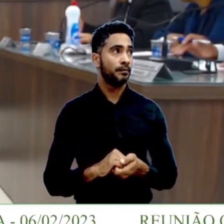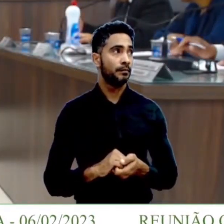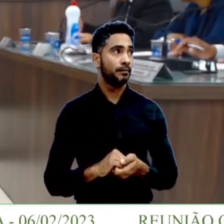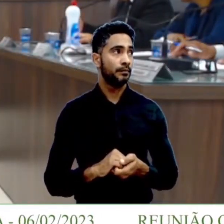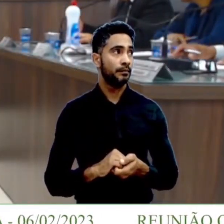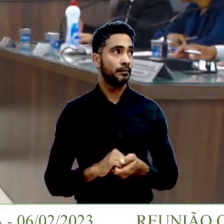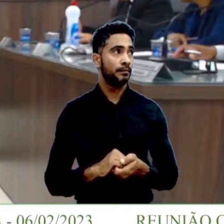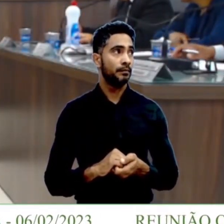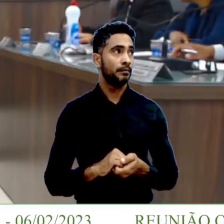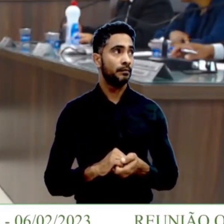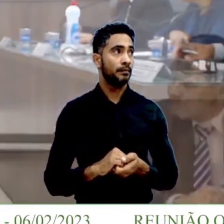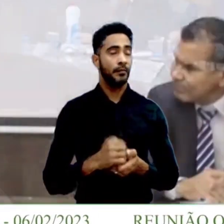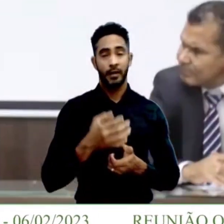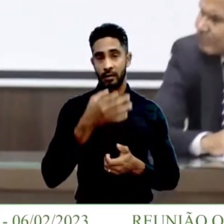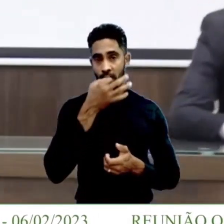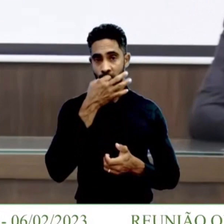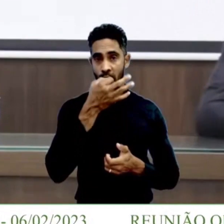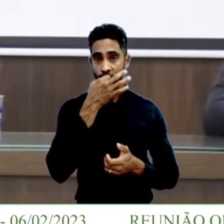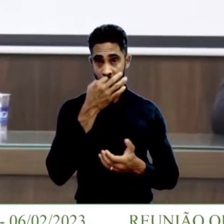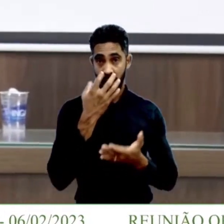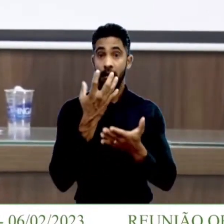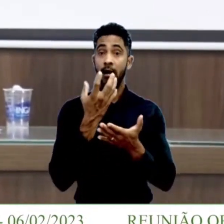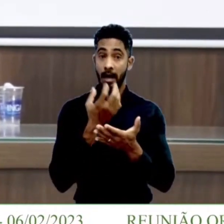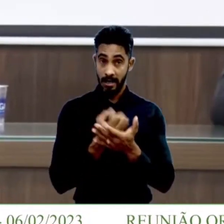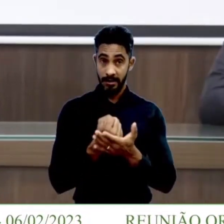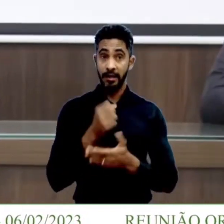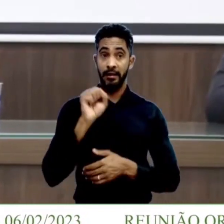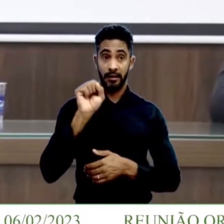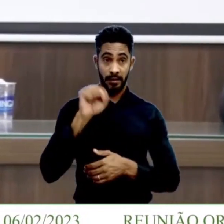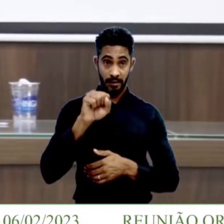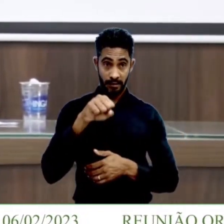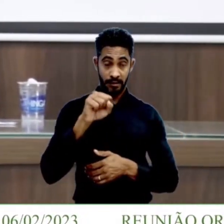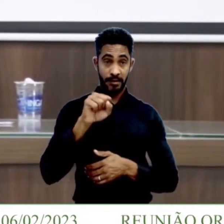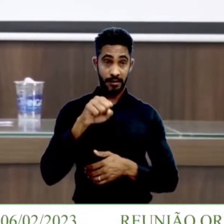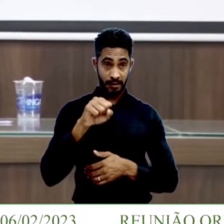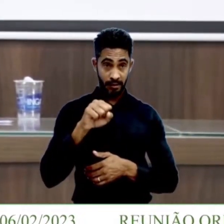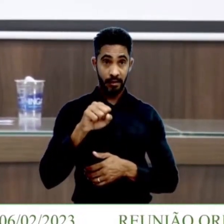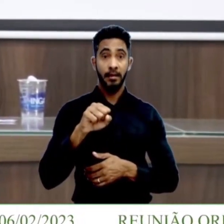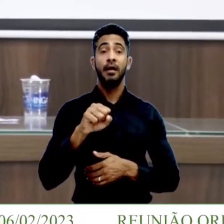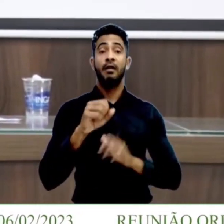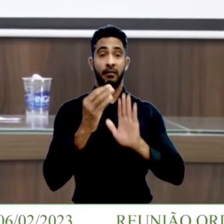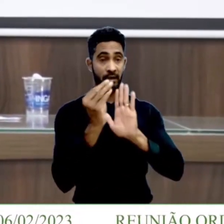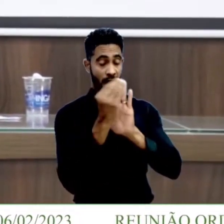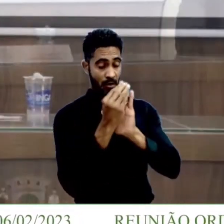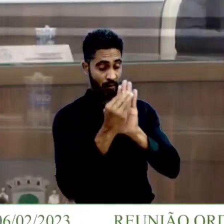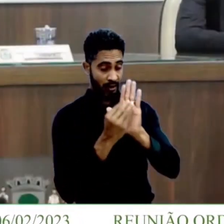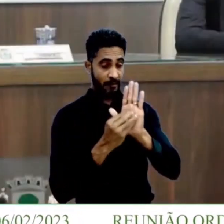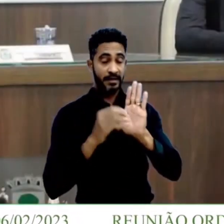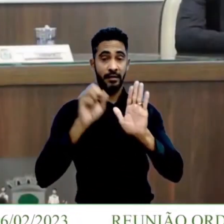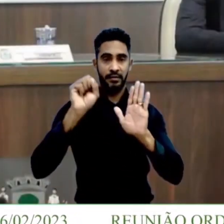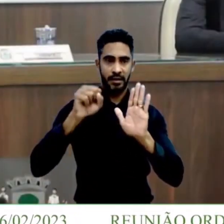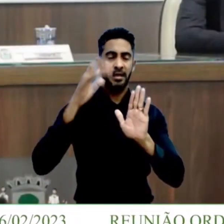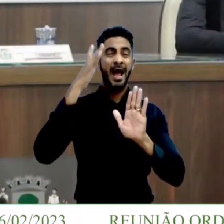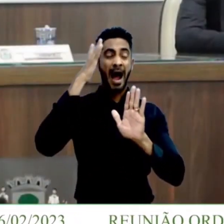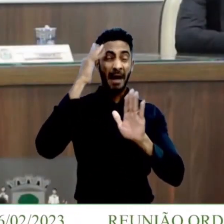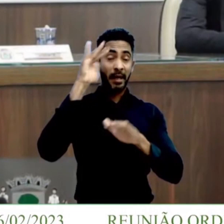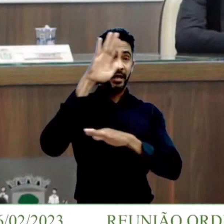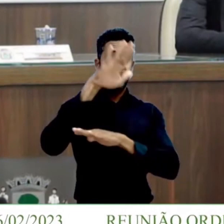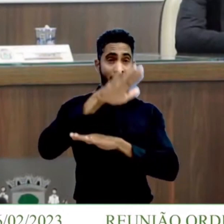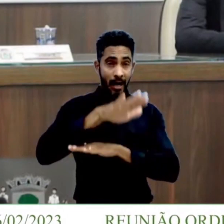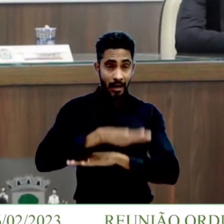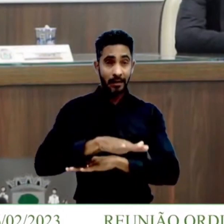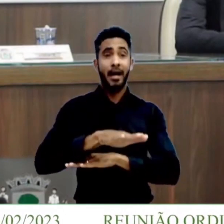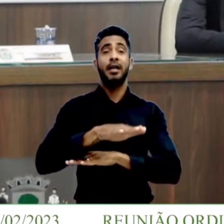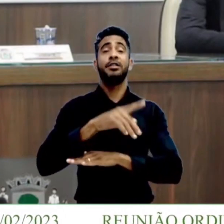minutinho. Sugestão aceita, Islane. Nós vamos fazer uma programação, sim. Até amanhã à tarde, a gente vai